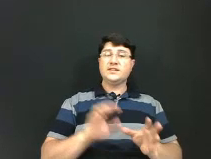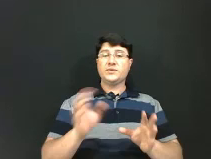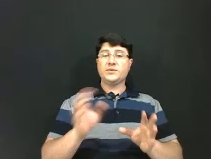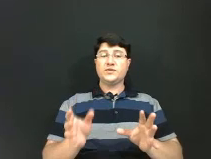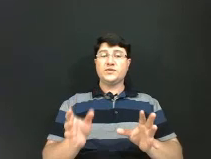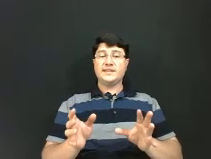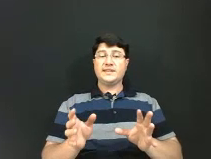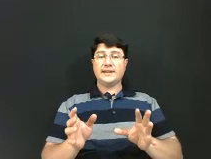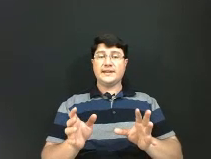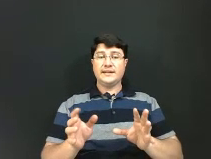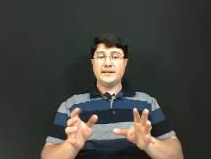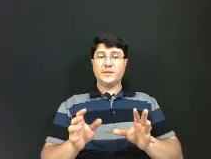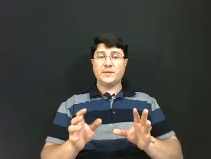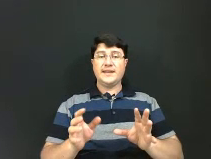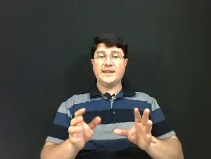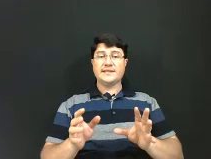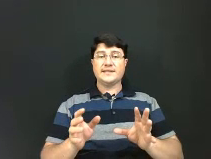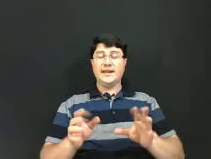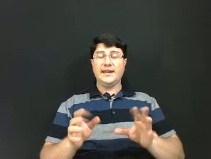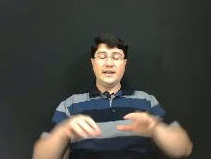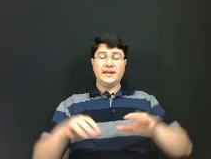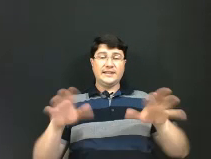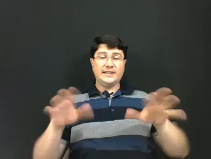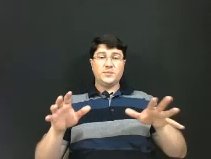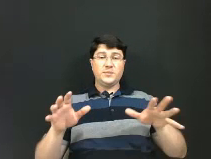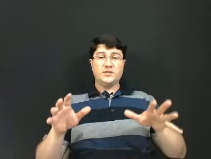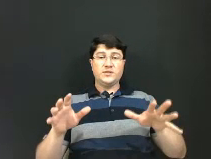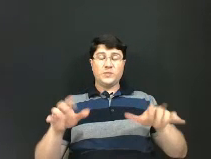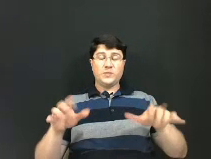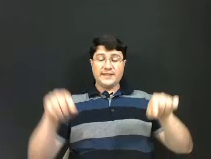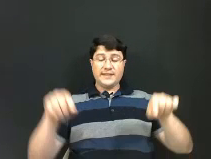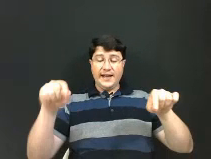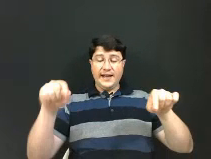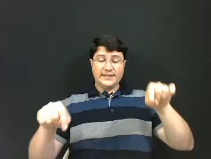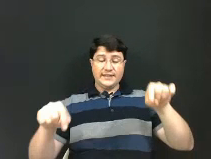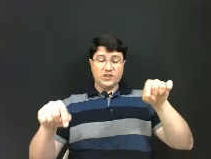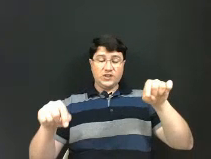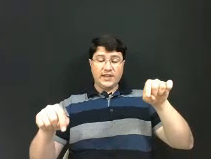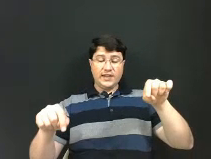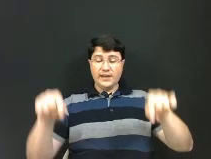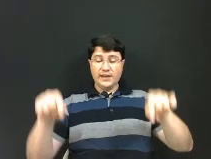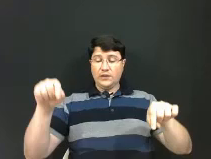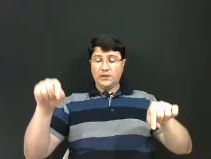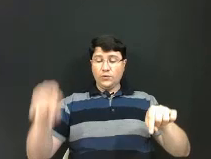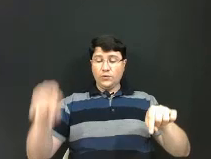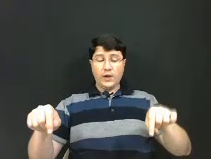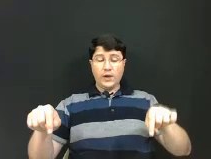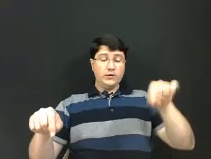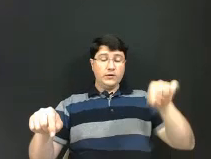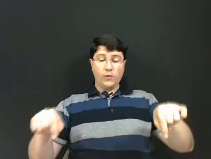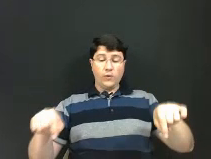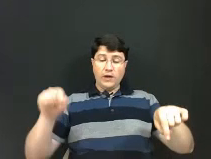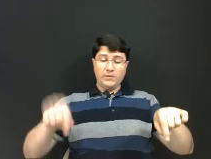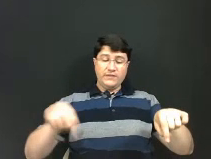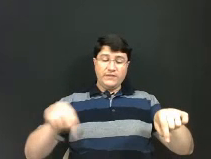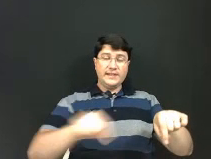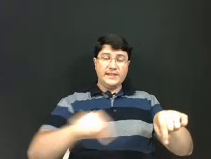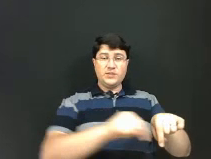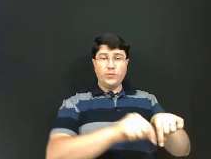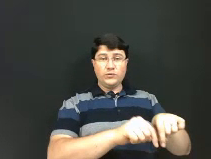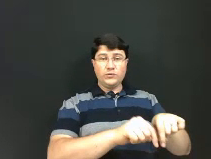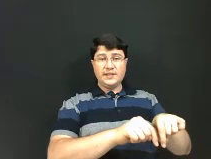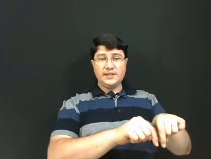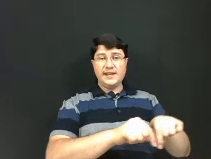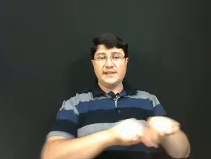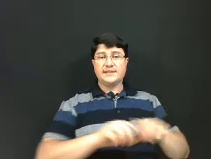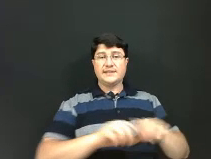diferentes das expressões espaciais, né? Nas expressões espaciais, a gente tem um local e outro local, é uma